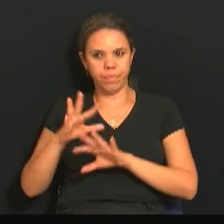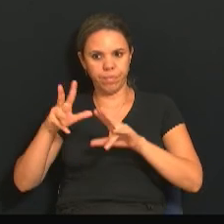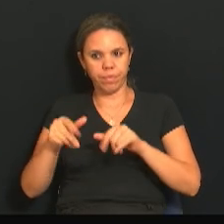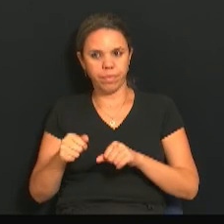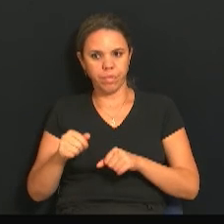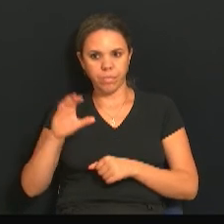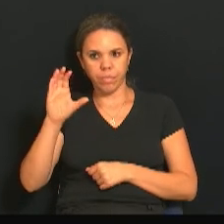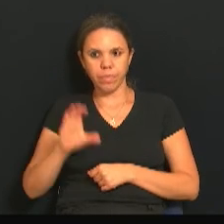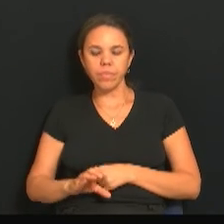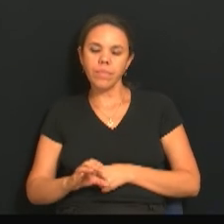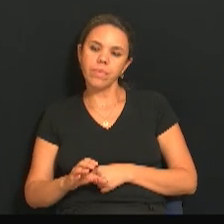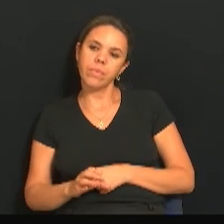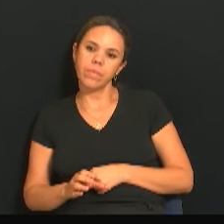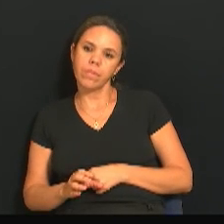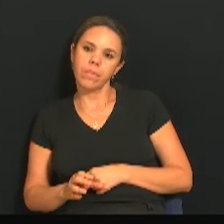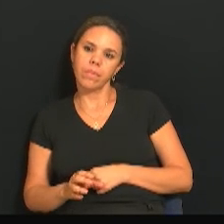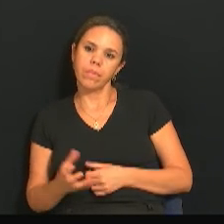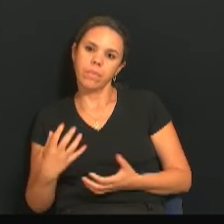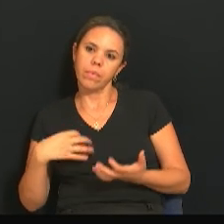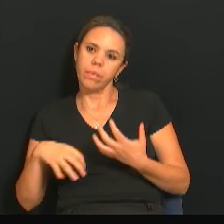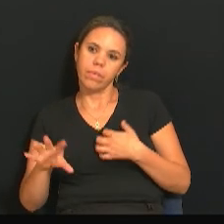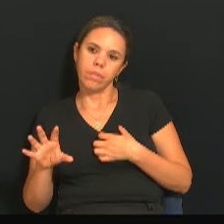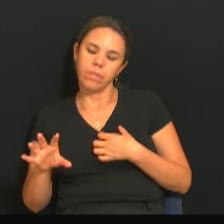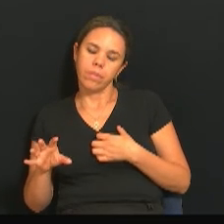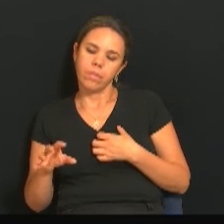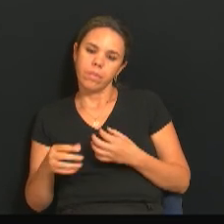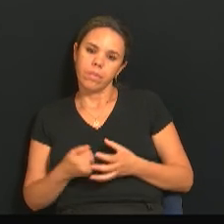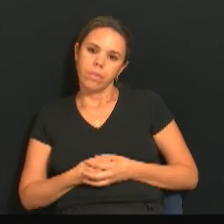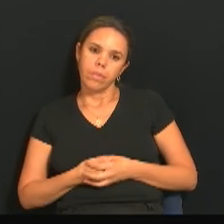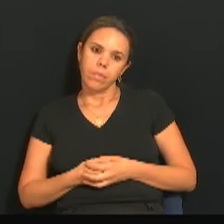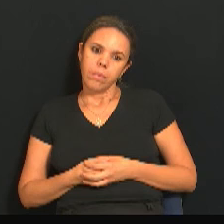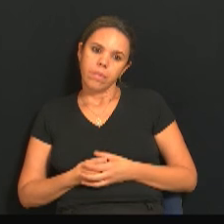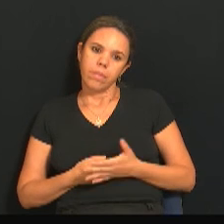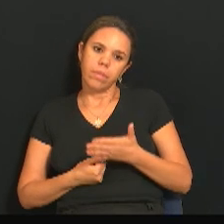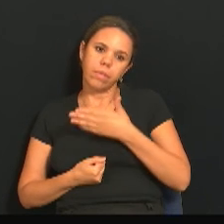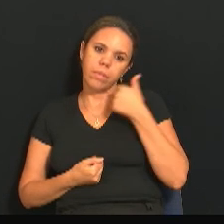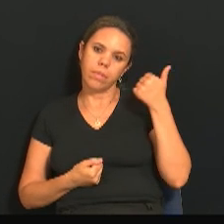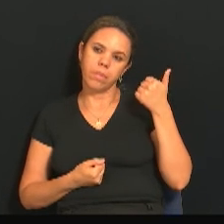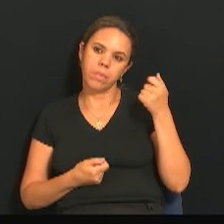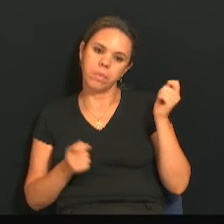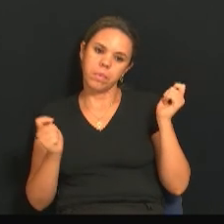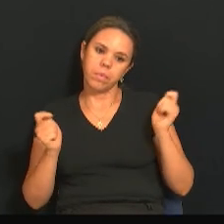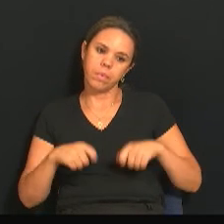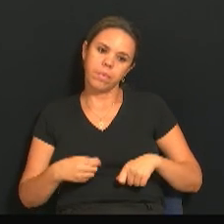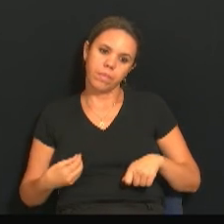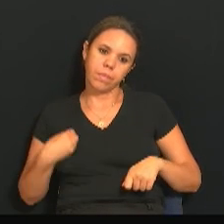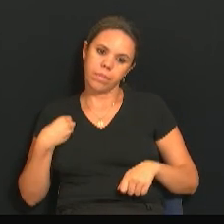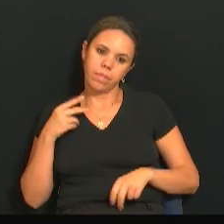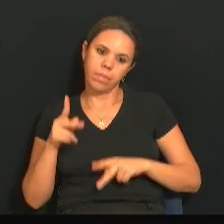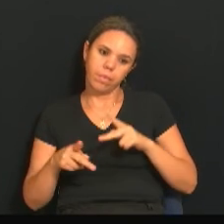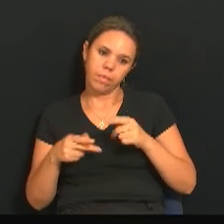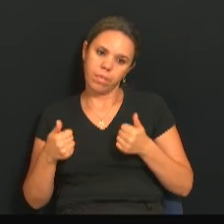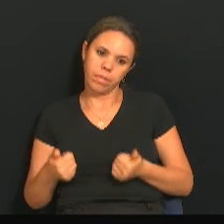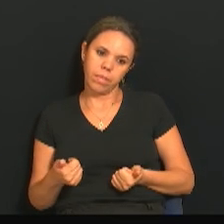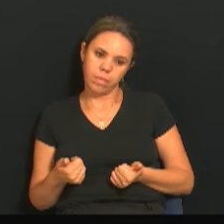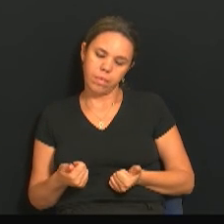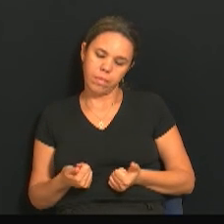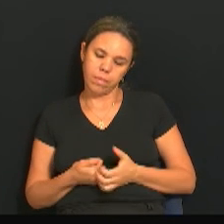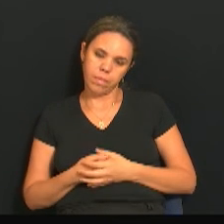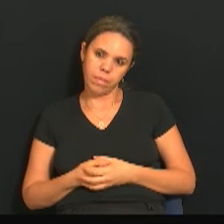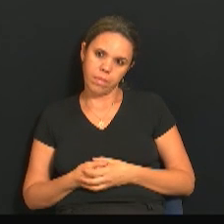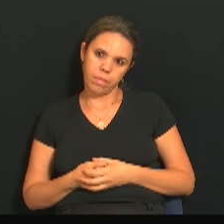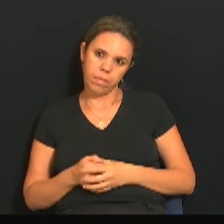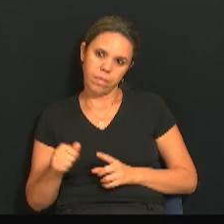cidadãos com esse olhar, né, um olhar para uma melhora de condição da vida das pessoas. Na